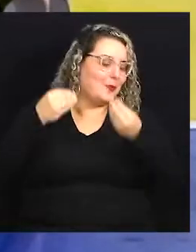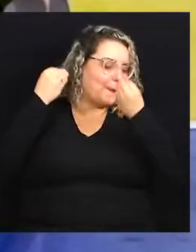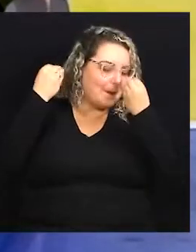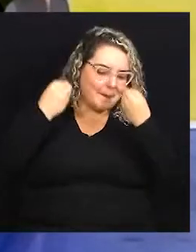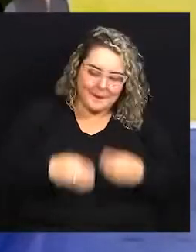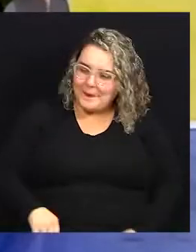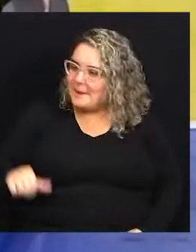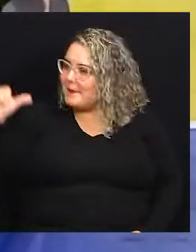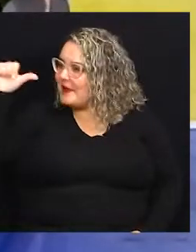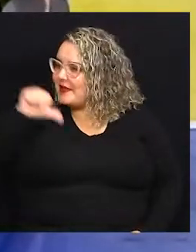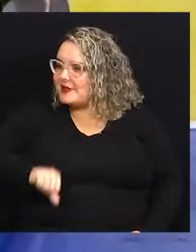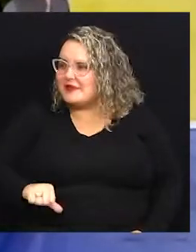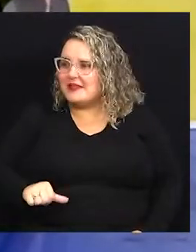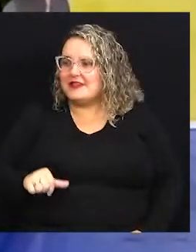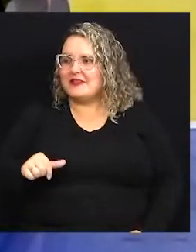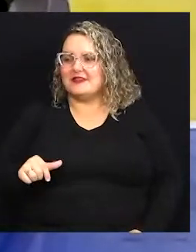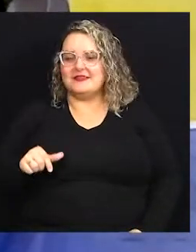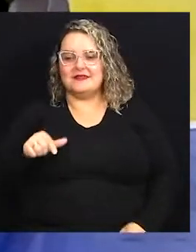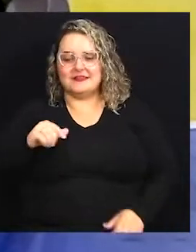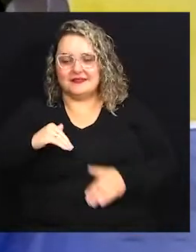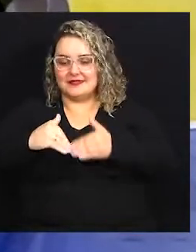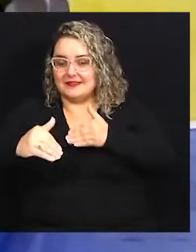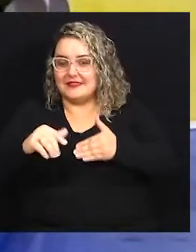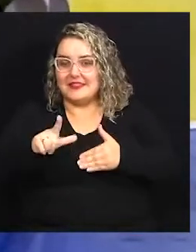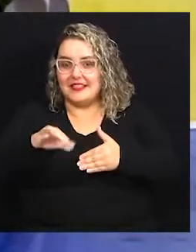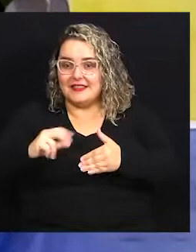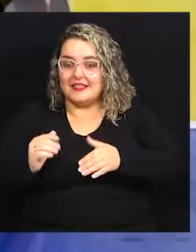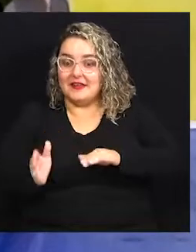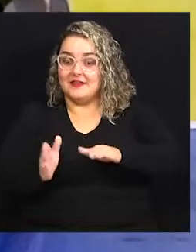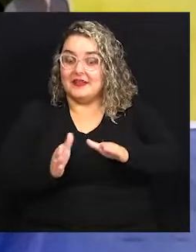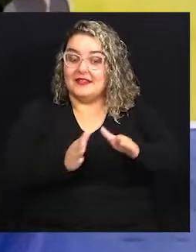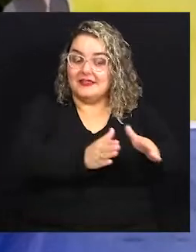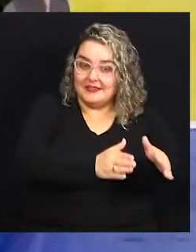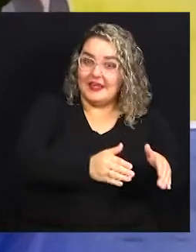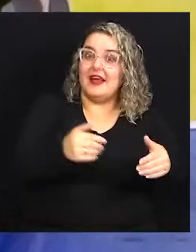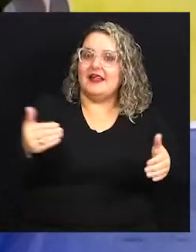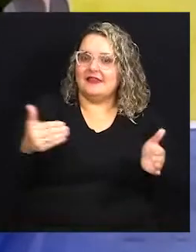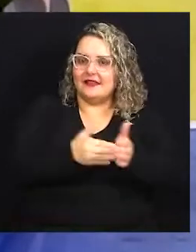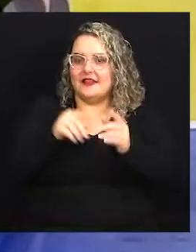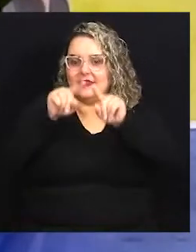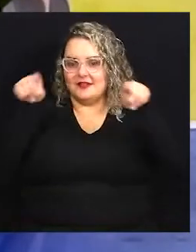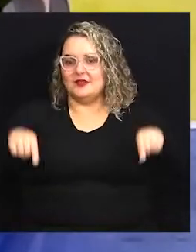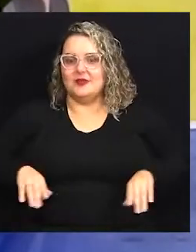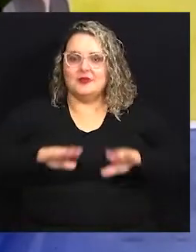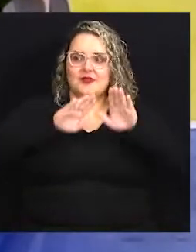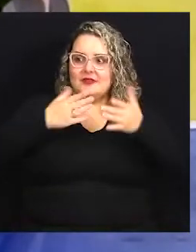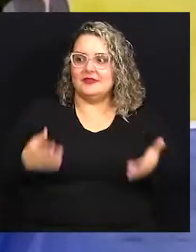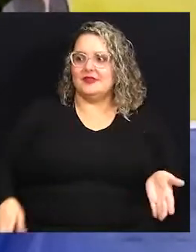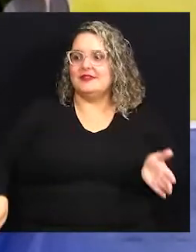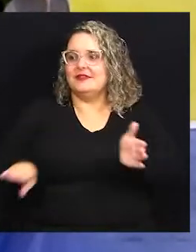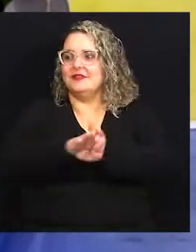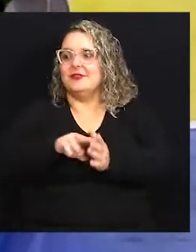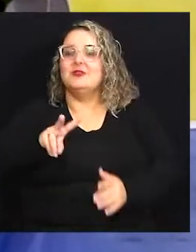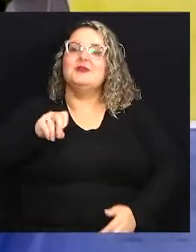na linha, vai recuando. Exatamente. Aí recuei demais, acabei chegando no voleibol. No voleibol.